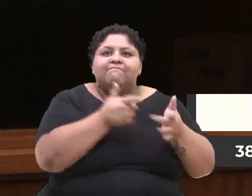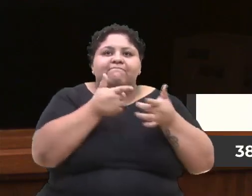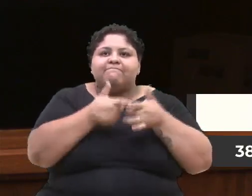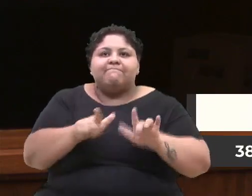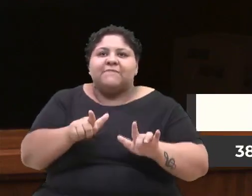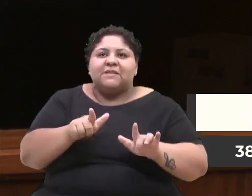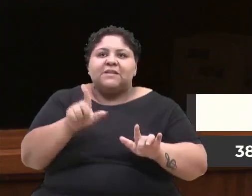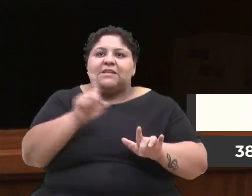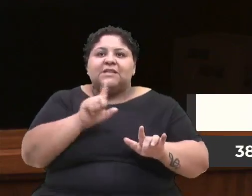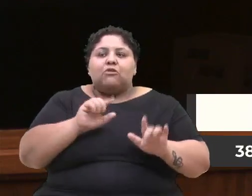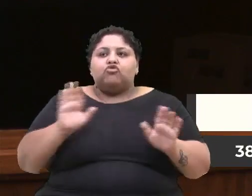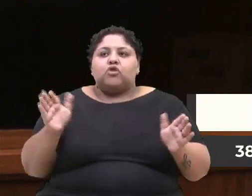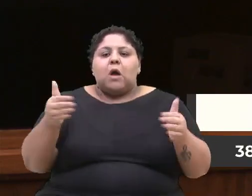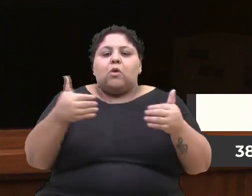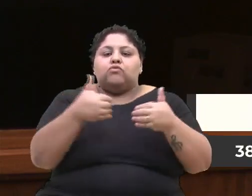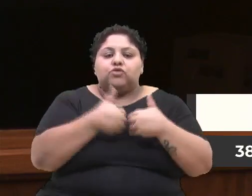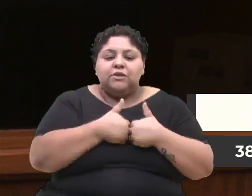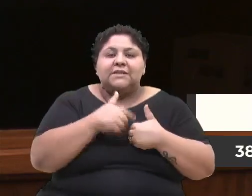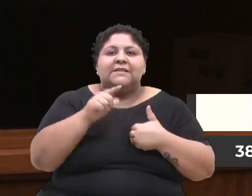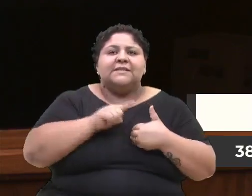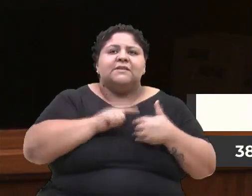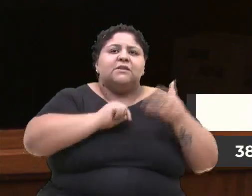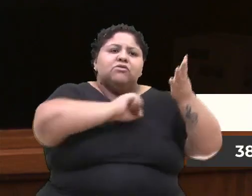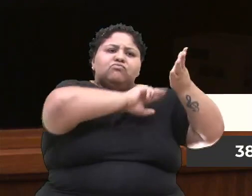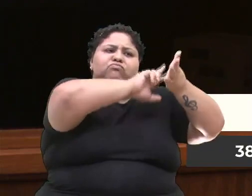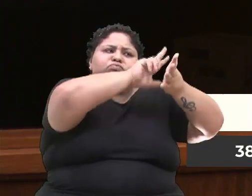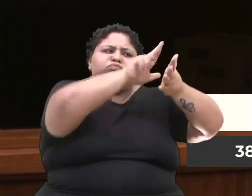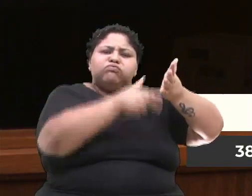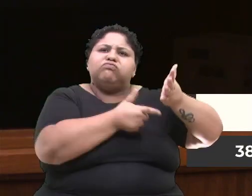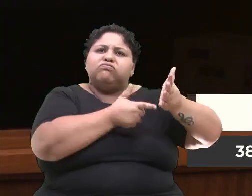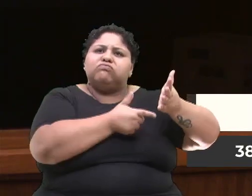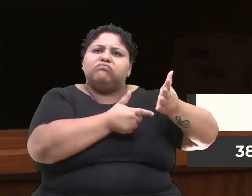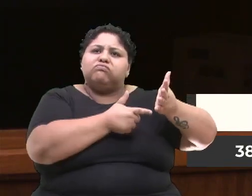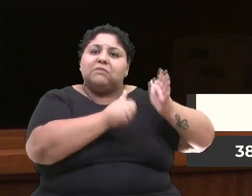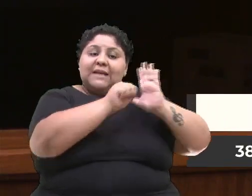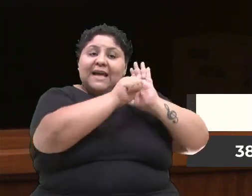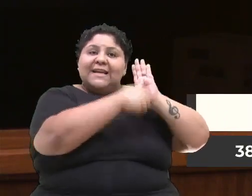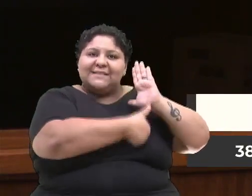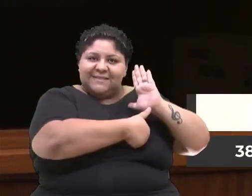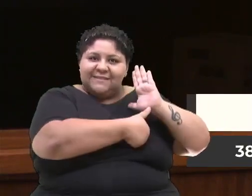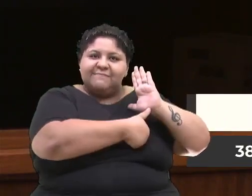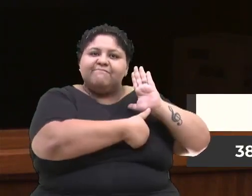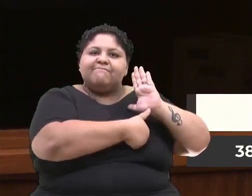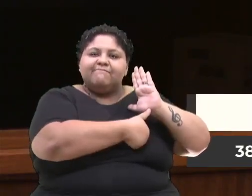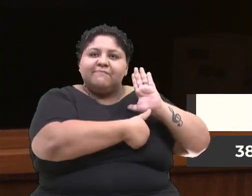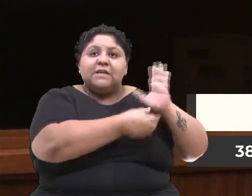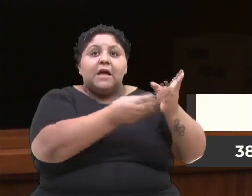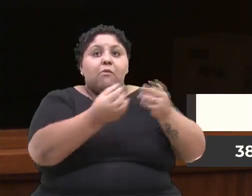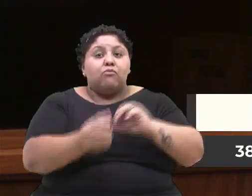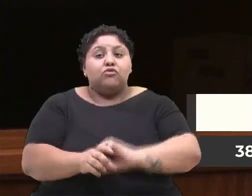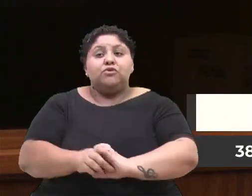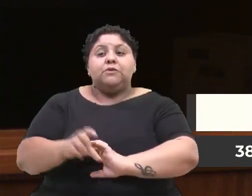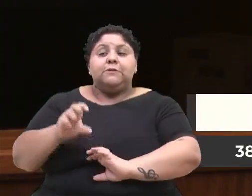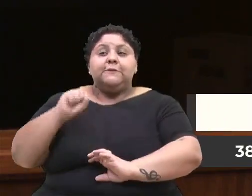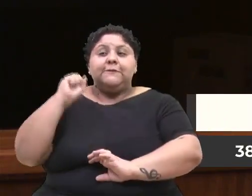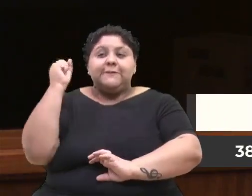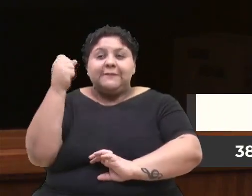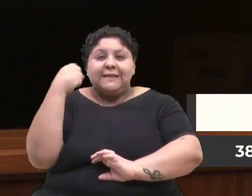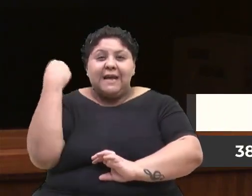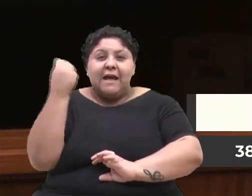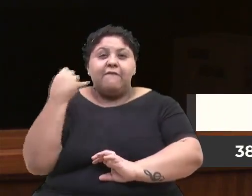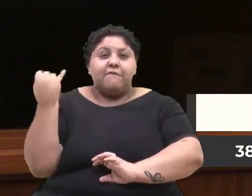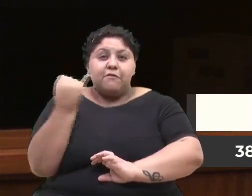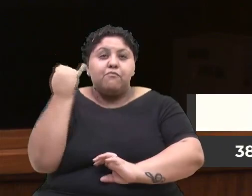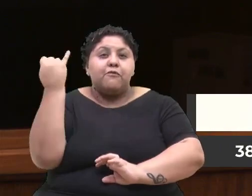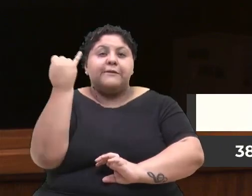são só autistas, tem várias questões, e a síndrome de Down é uma coisa muito grave e muito importante de ser combatida, e